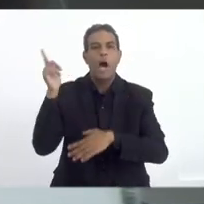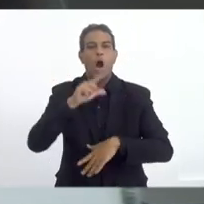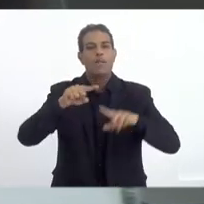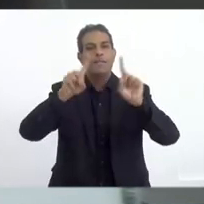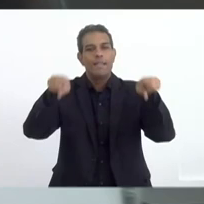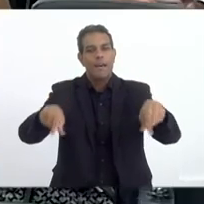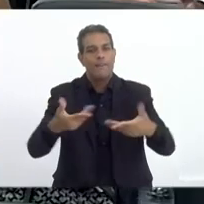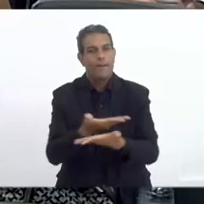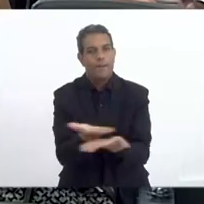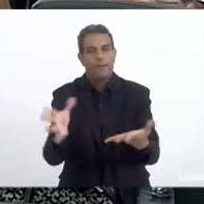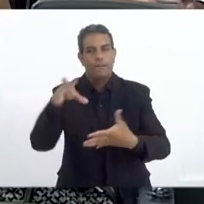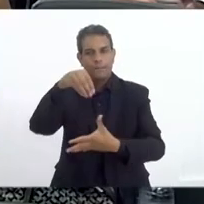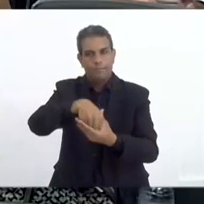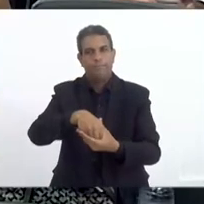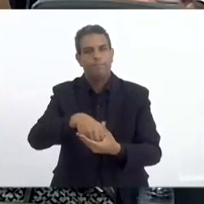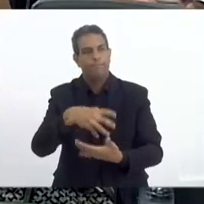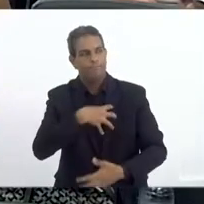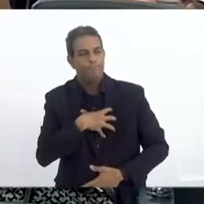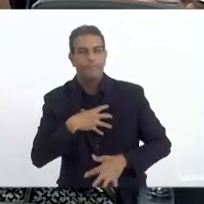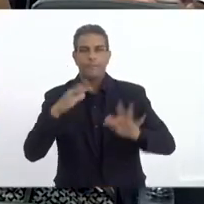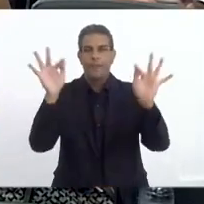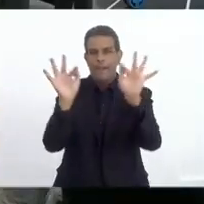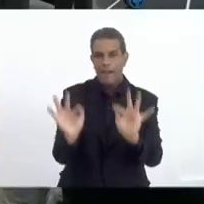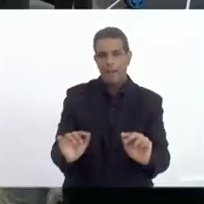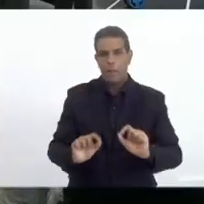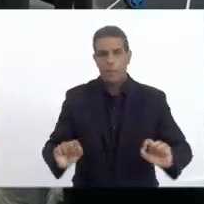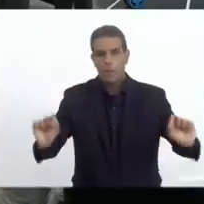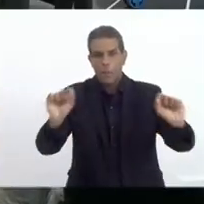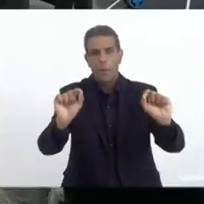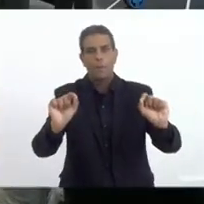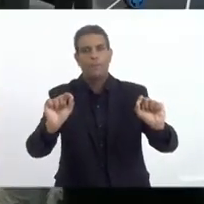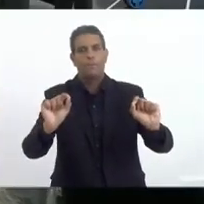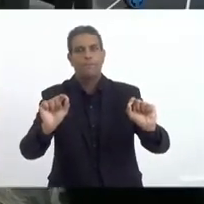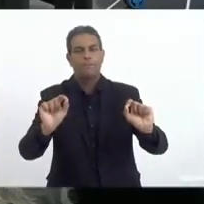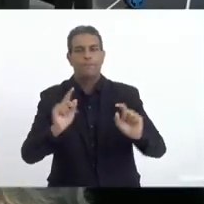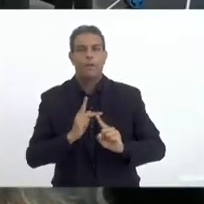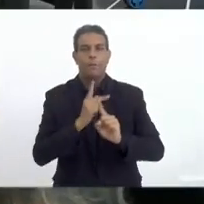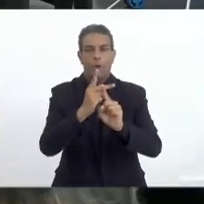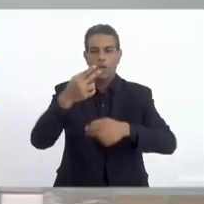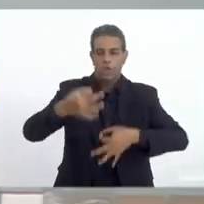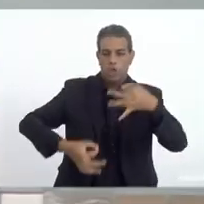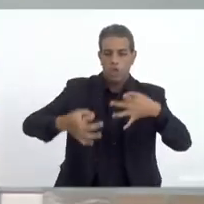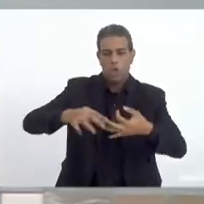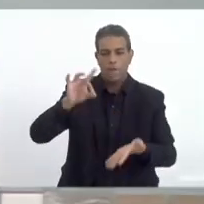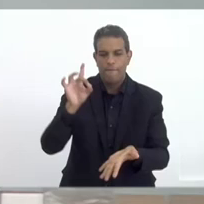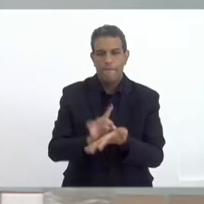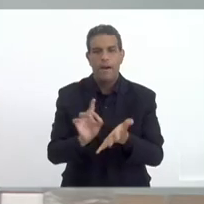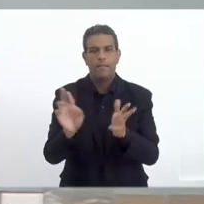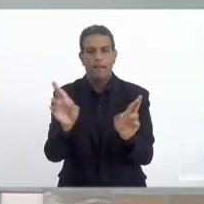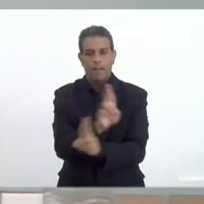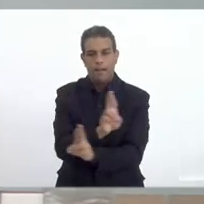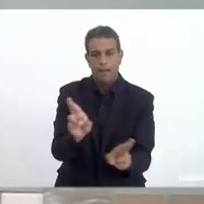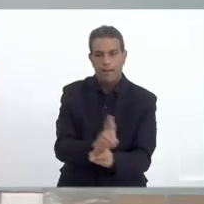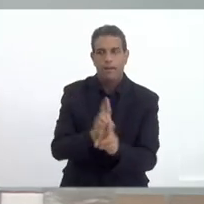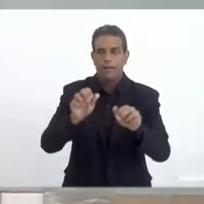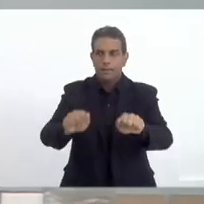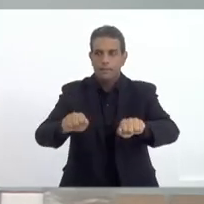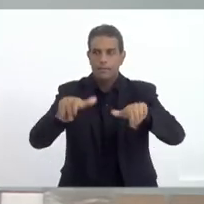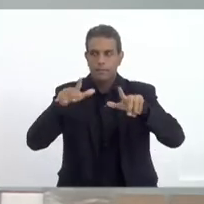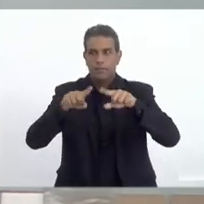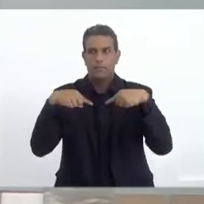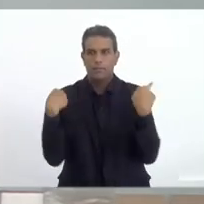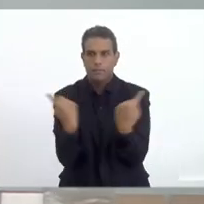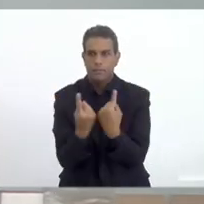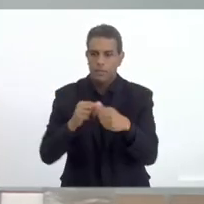como vocês dentro da CEPLAG. E faço um elogio aqui ao doutor Bruno Dubé, que é o procurador-geral do Estado. De fato, a relação nossa aqui do Parlamento com a Procuradoria